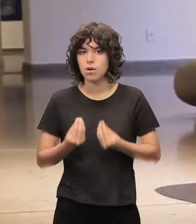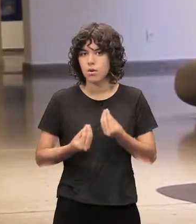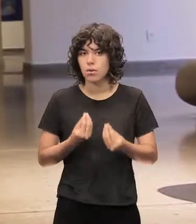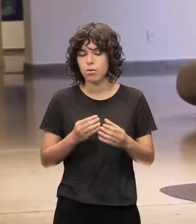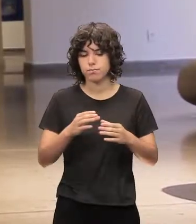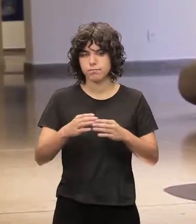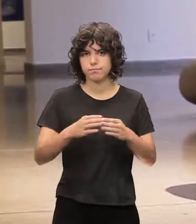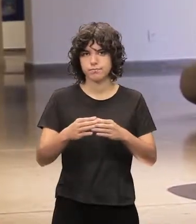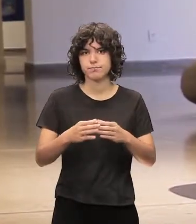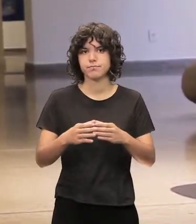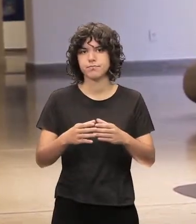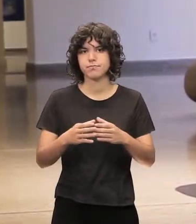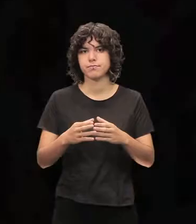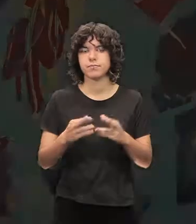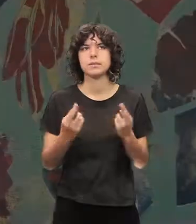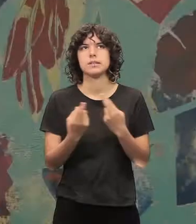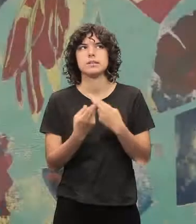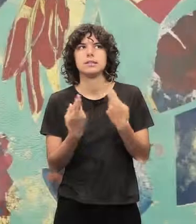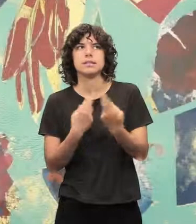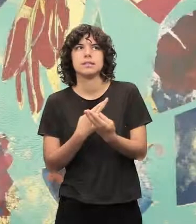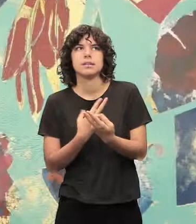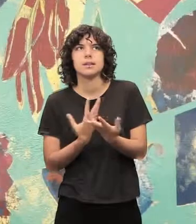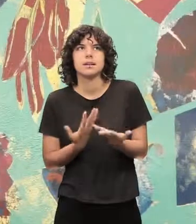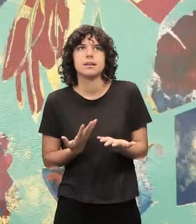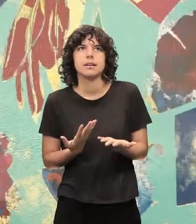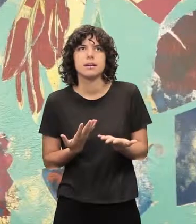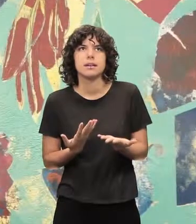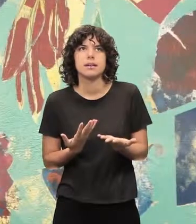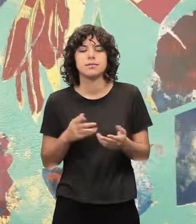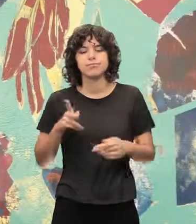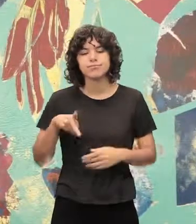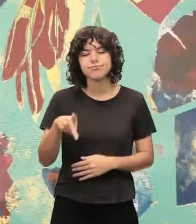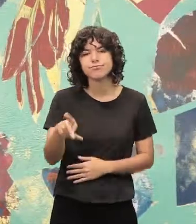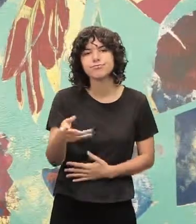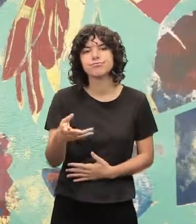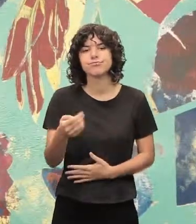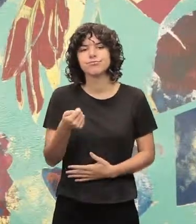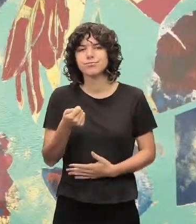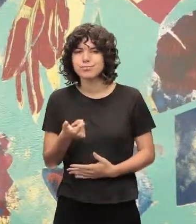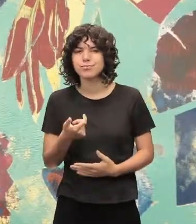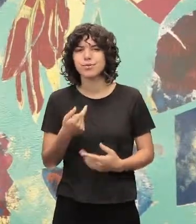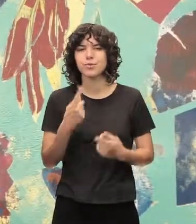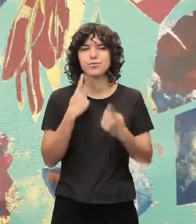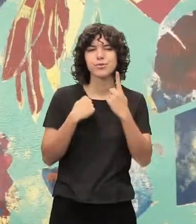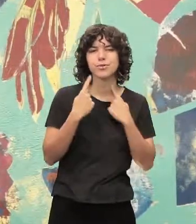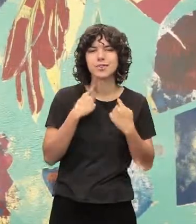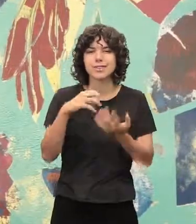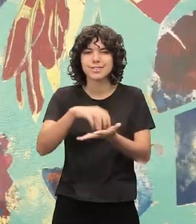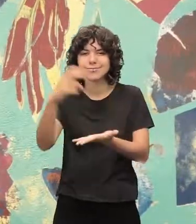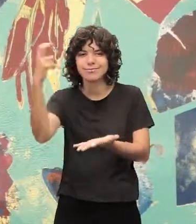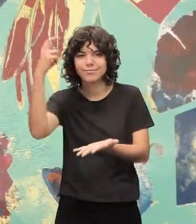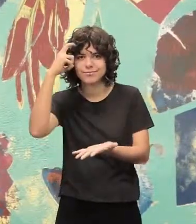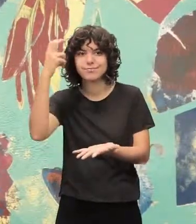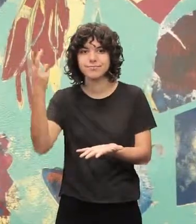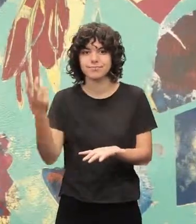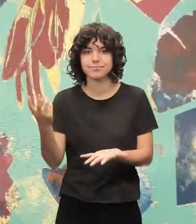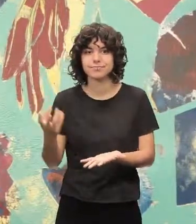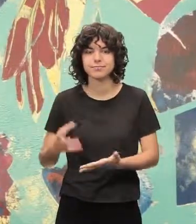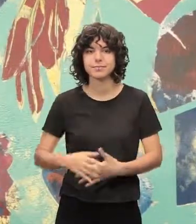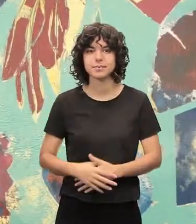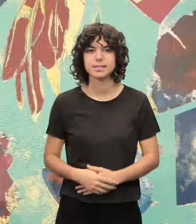Enquanto coordenador, nós temos de seguir um pouco, né, um pouco a missão desse centro cultural,